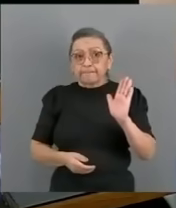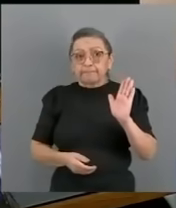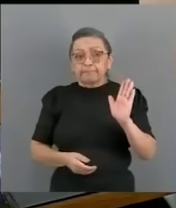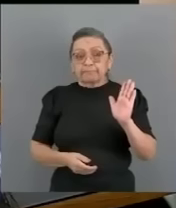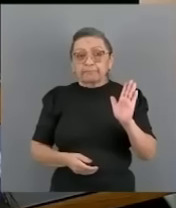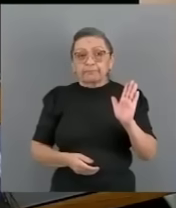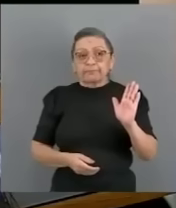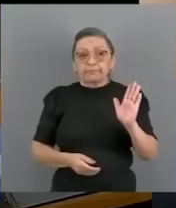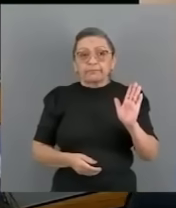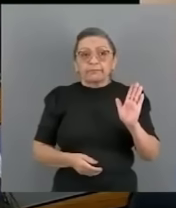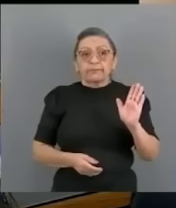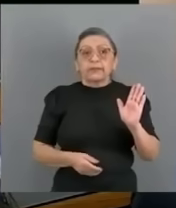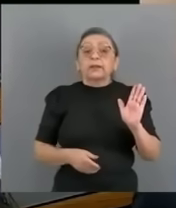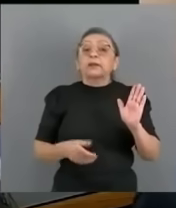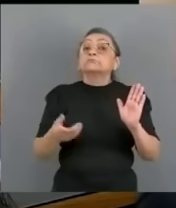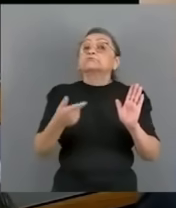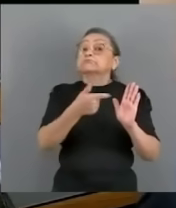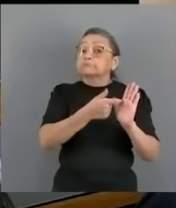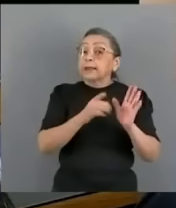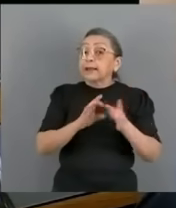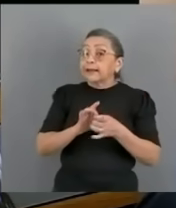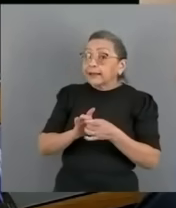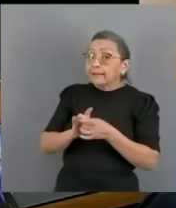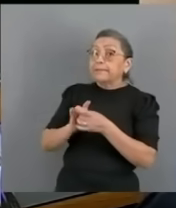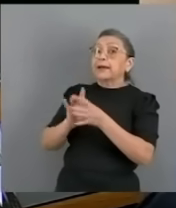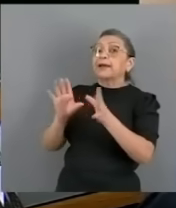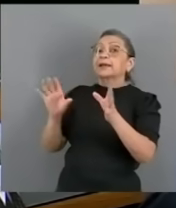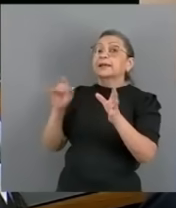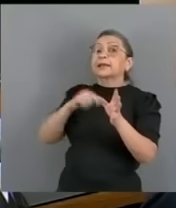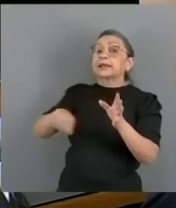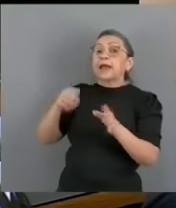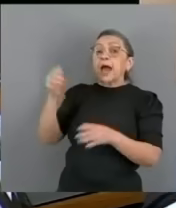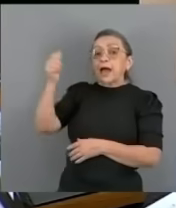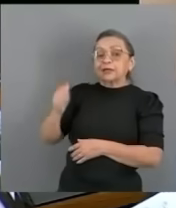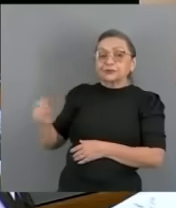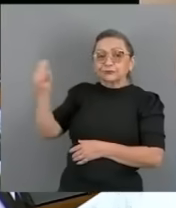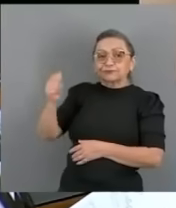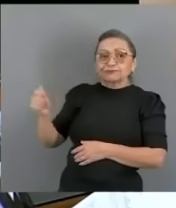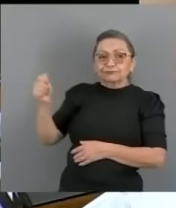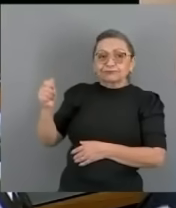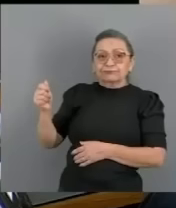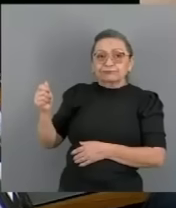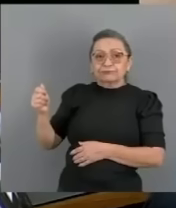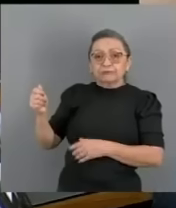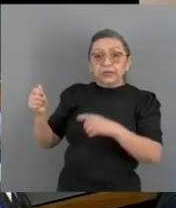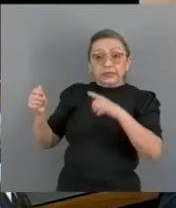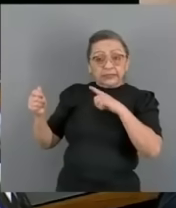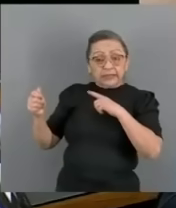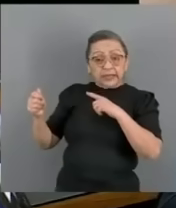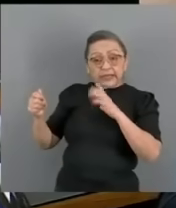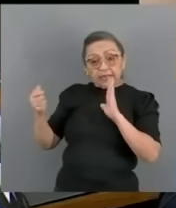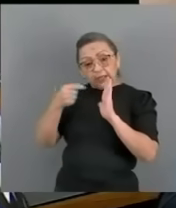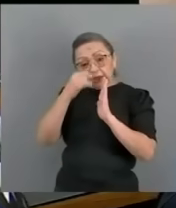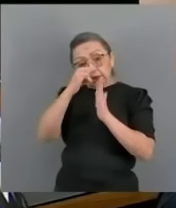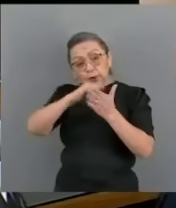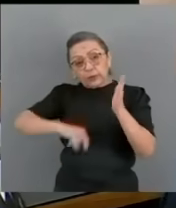10.537, permite que entidades que tenham no seu